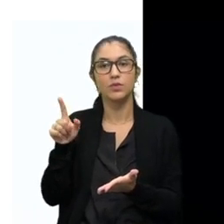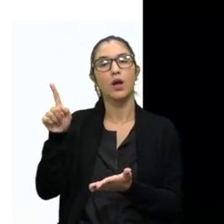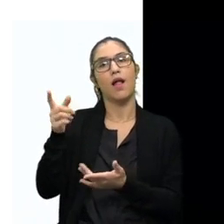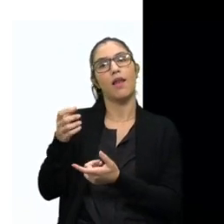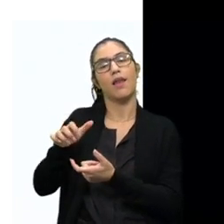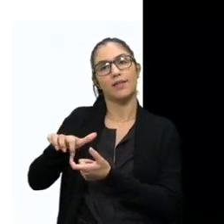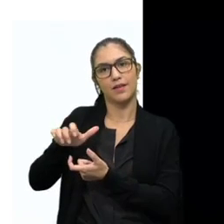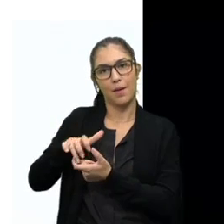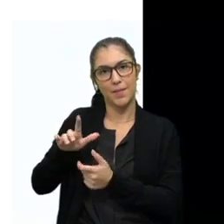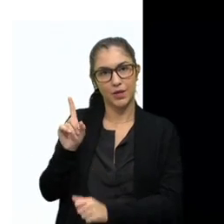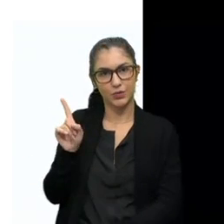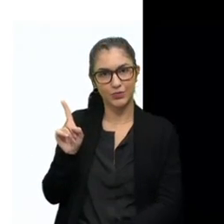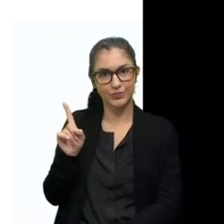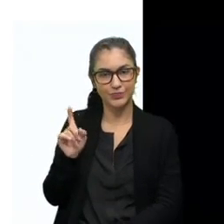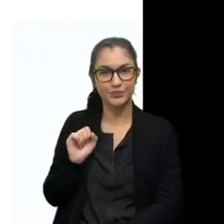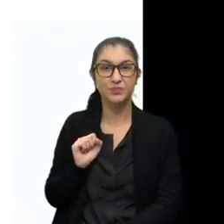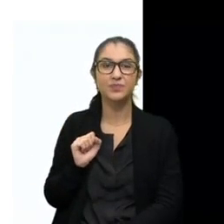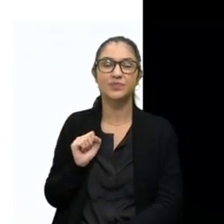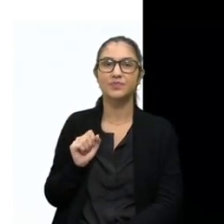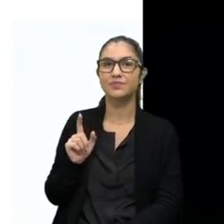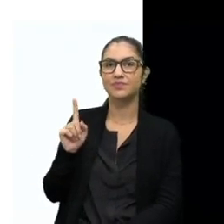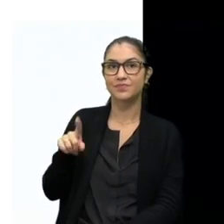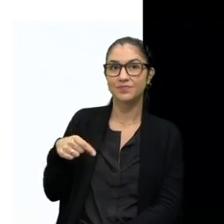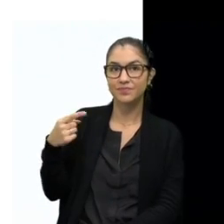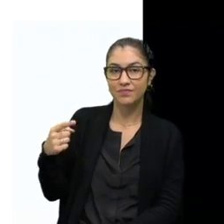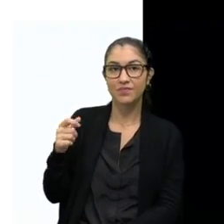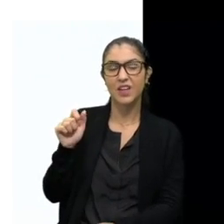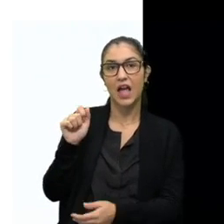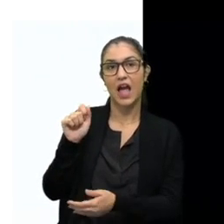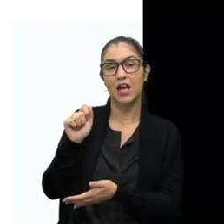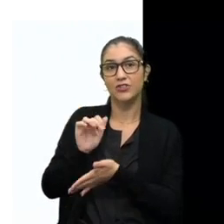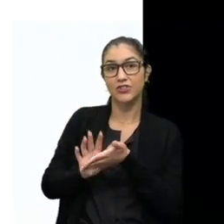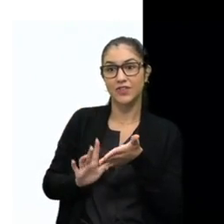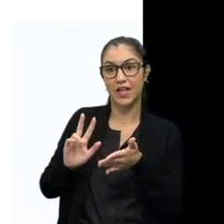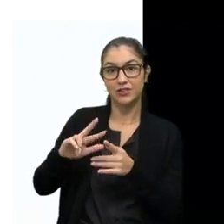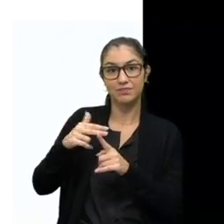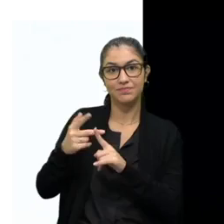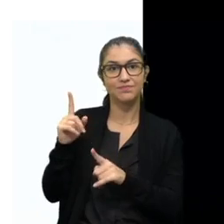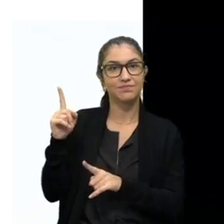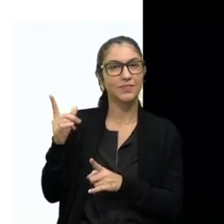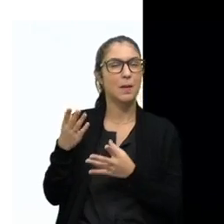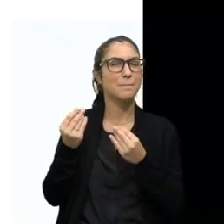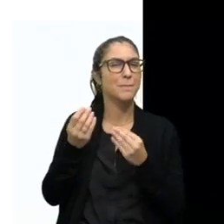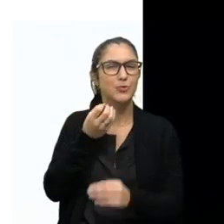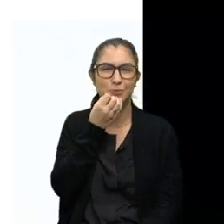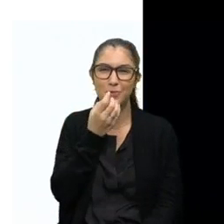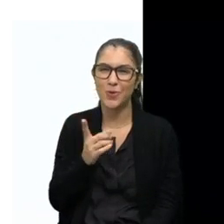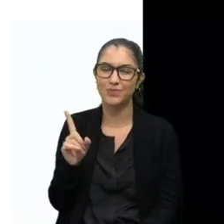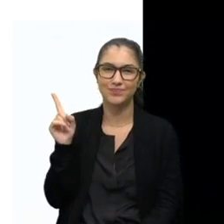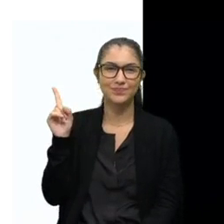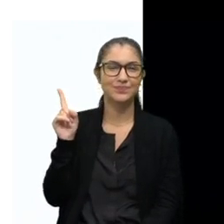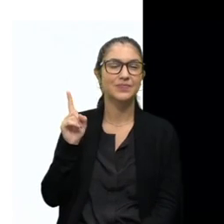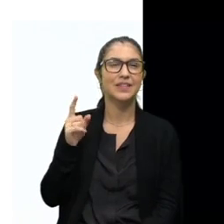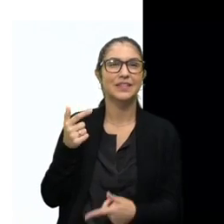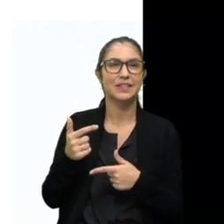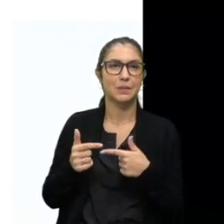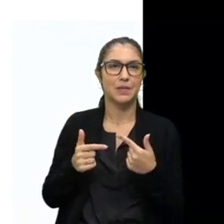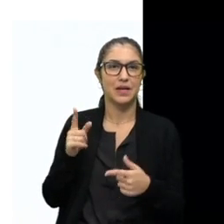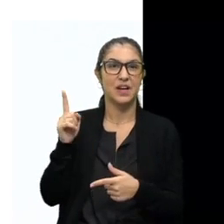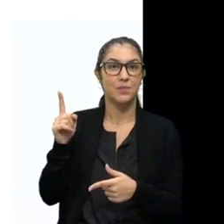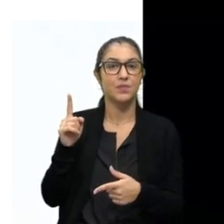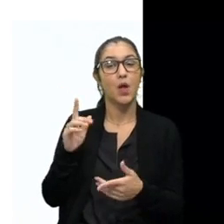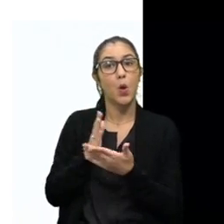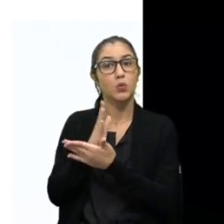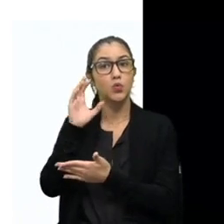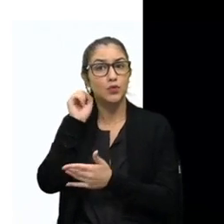do letramento. Aqui nas atividades que nós falamos extras. Essa aqui é muito boa para trabalhar com surdos,